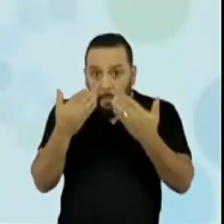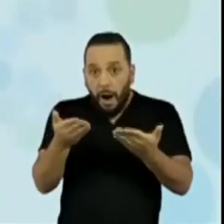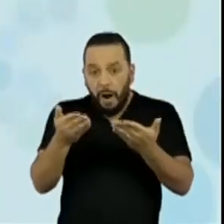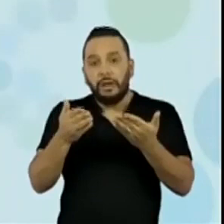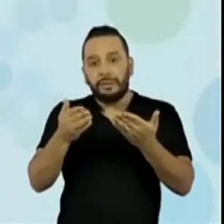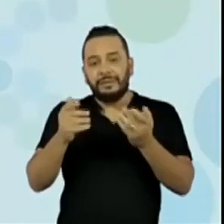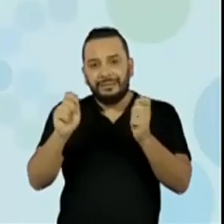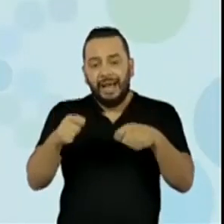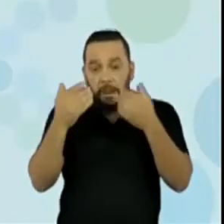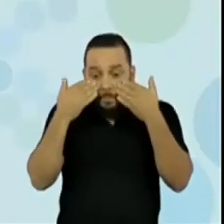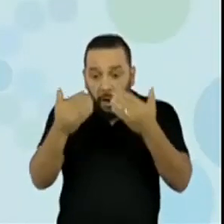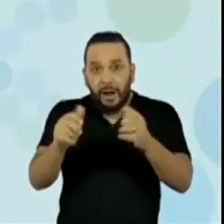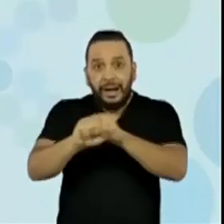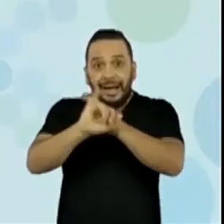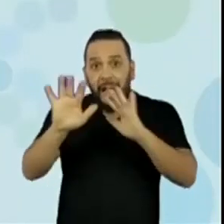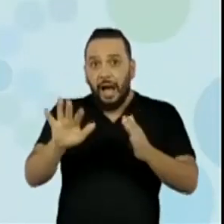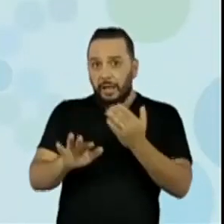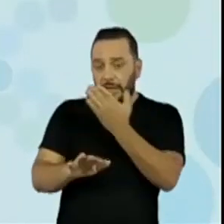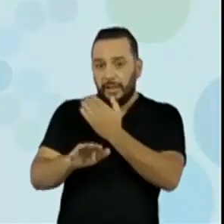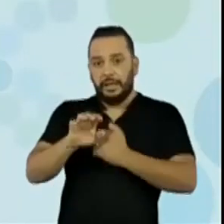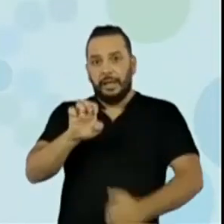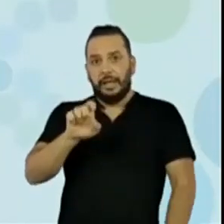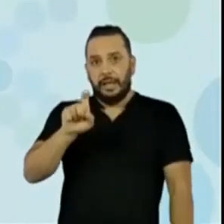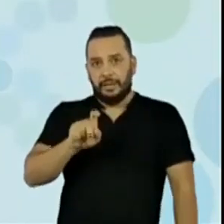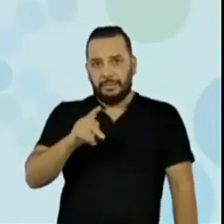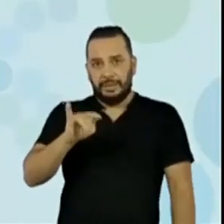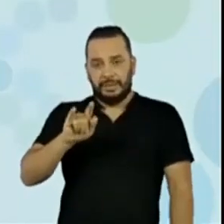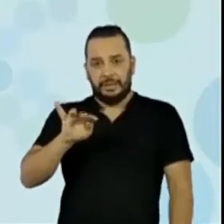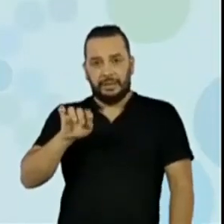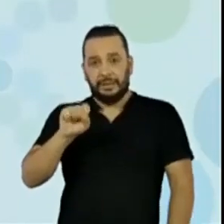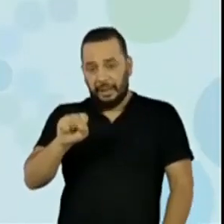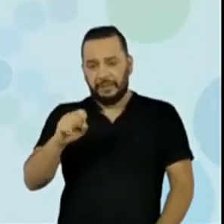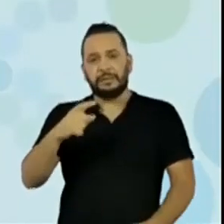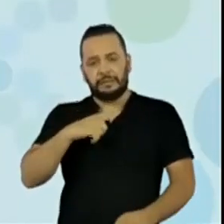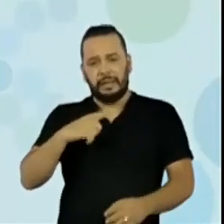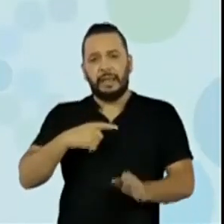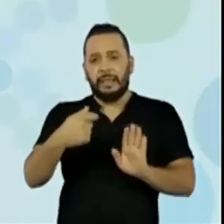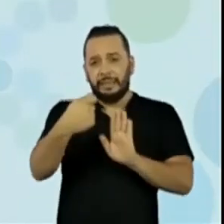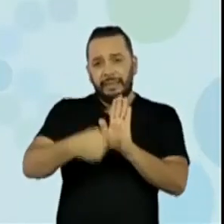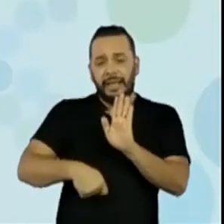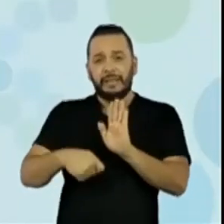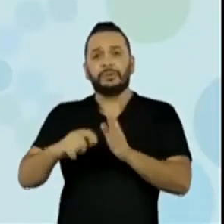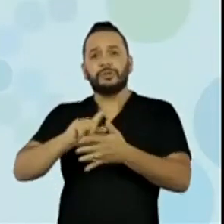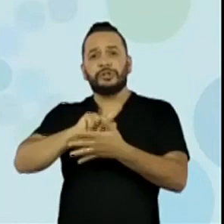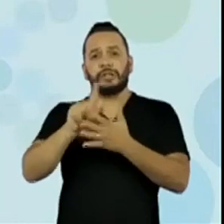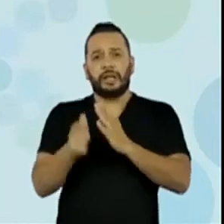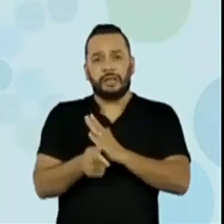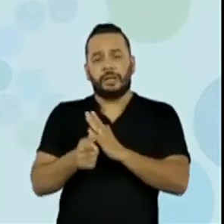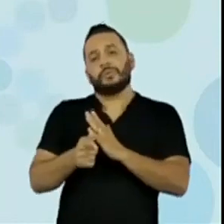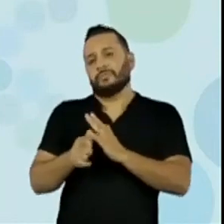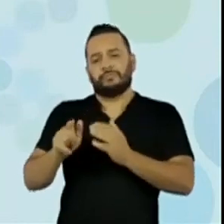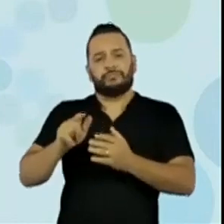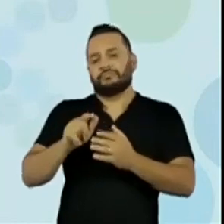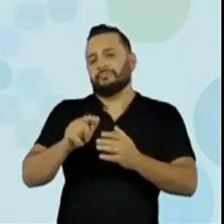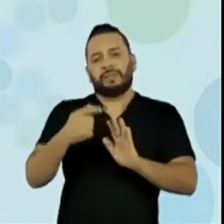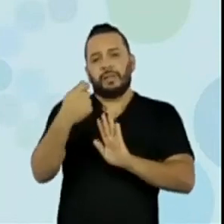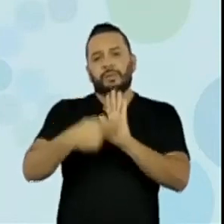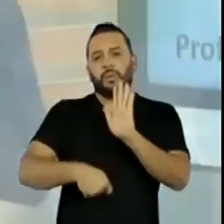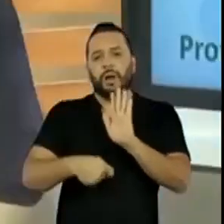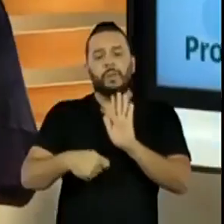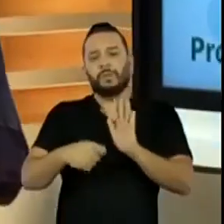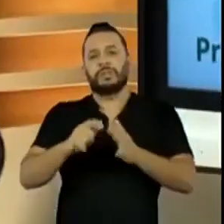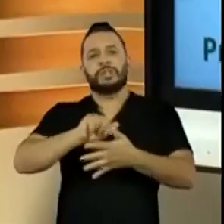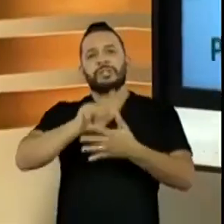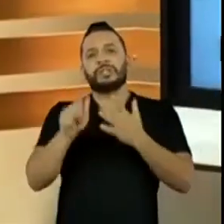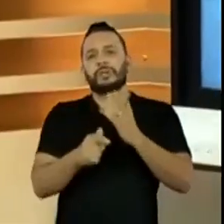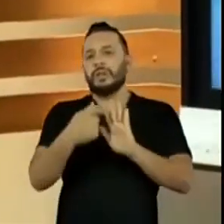aquelas que estão claras ali no texto, em textos de diferentes gêneros textuais. Bom, o que são gêneros